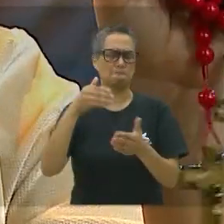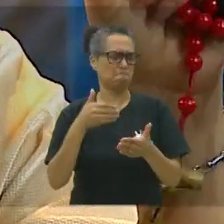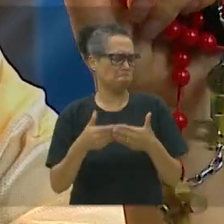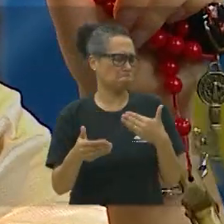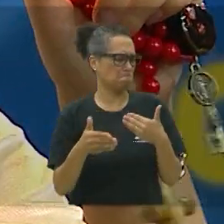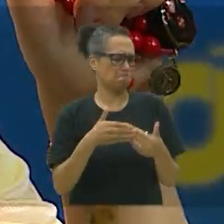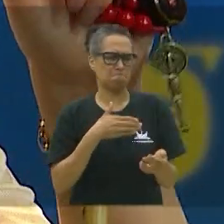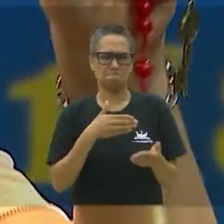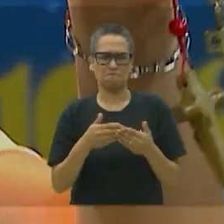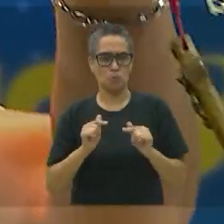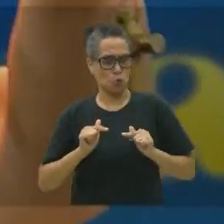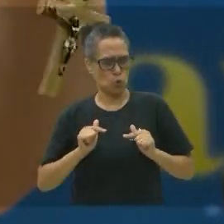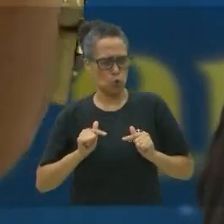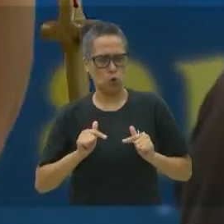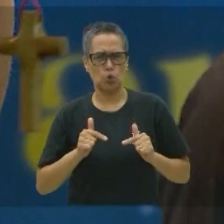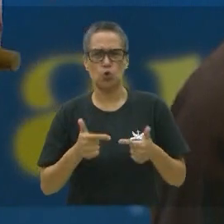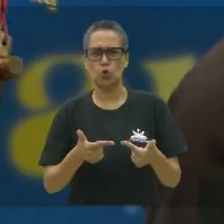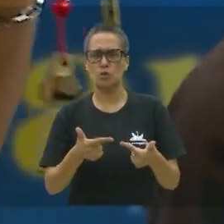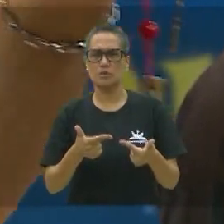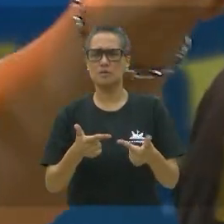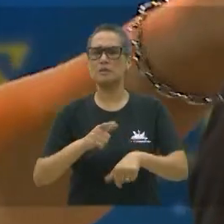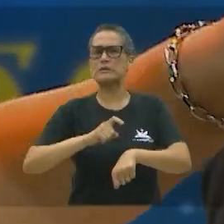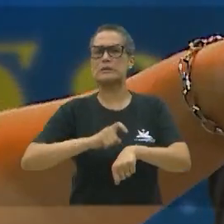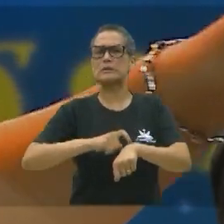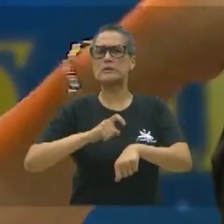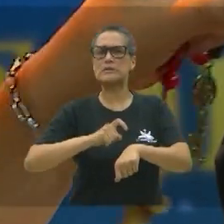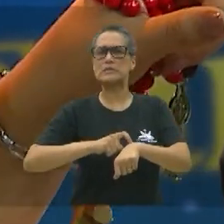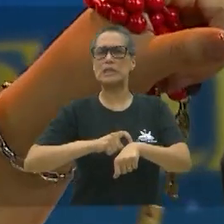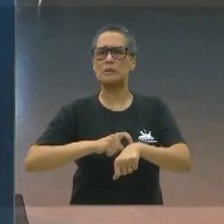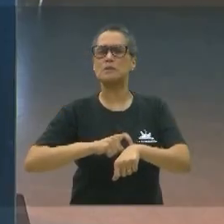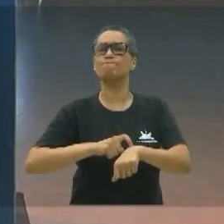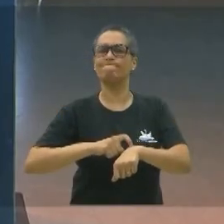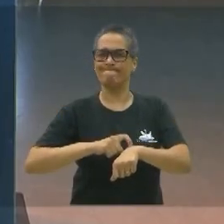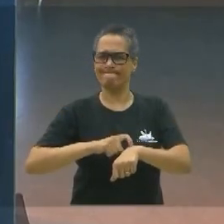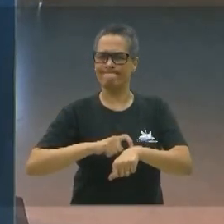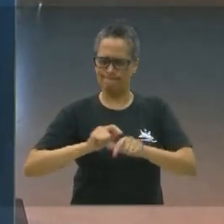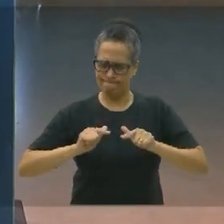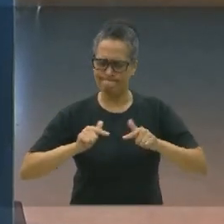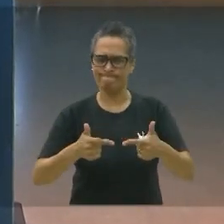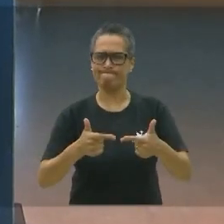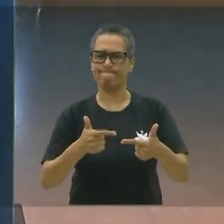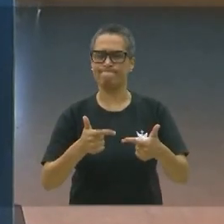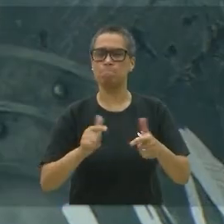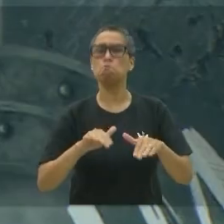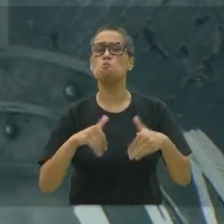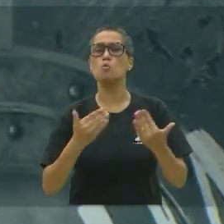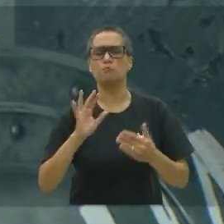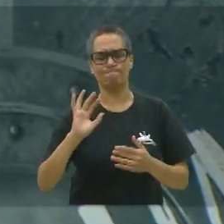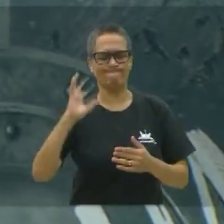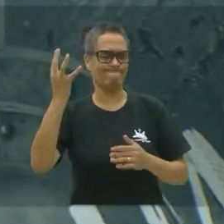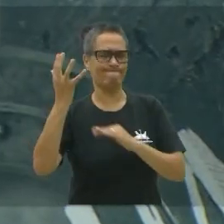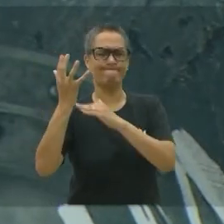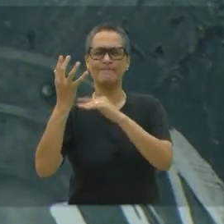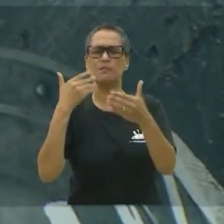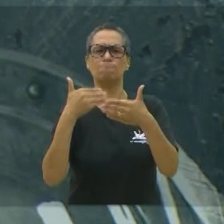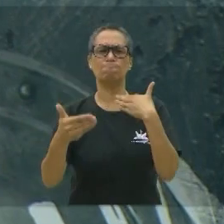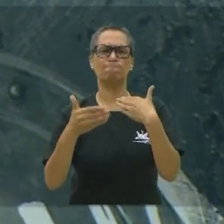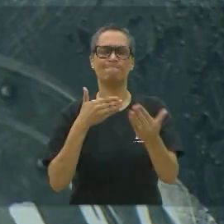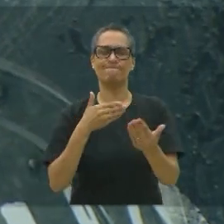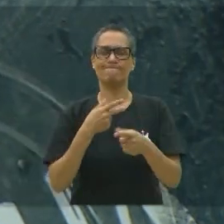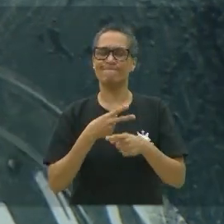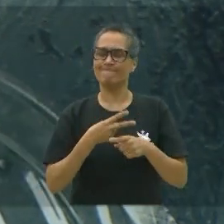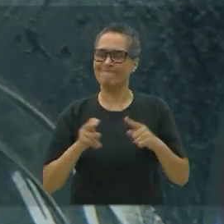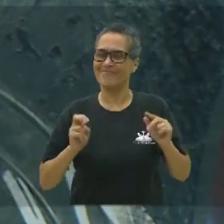qual seja a luta, não importa quanto tempo passe, não importa qual seja a situação, a vitória é